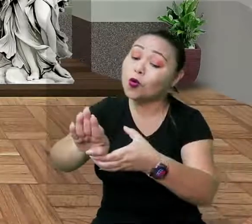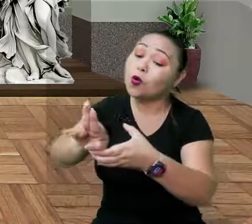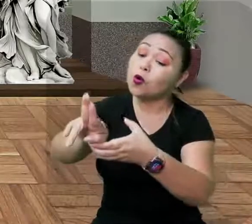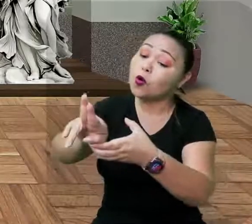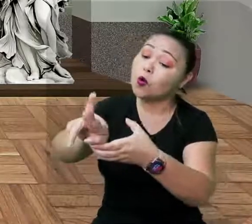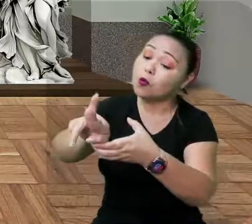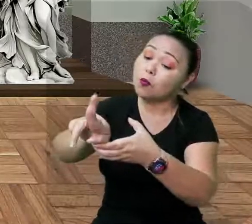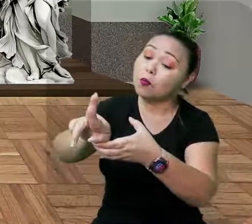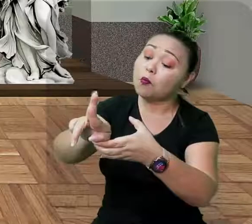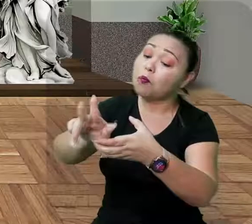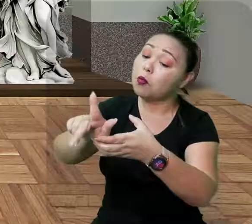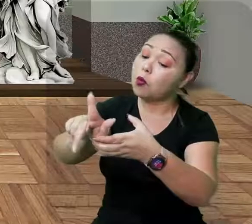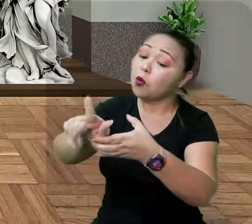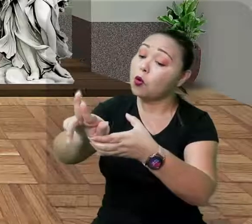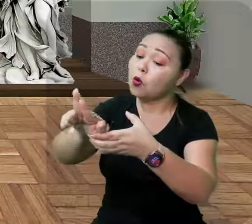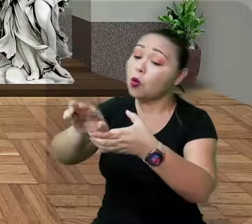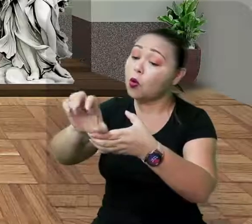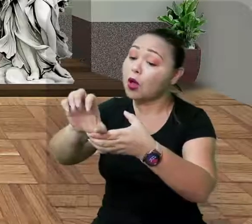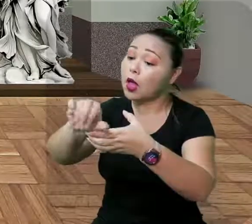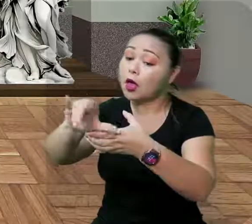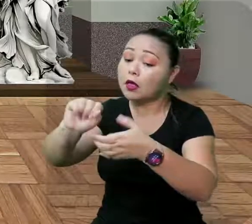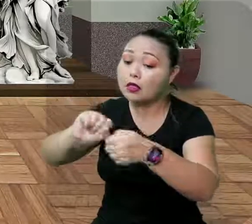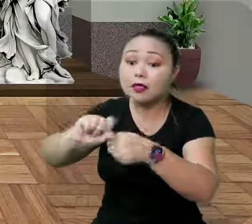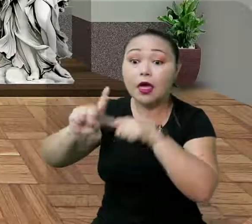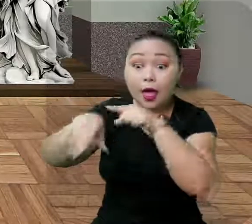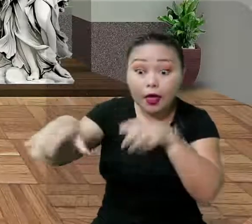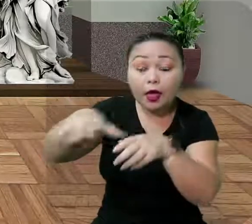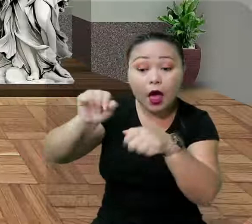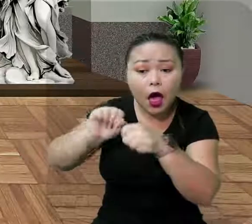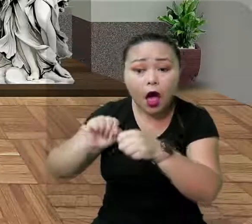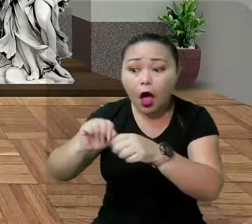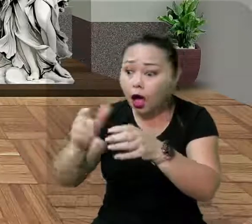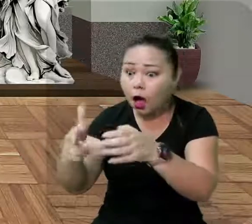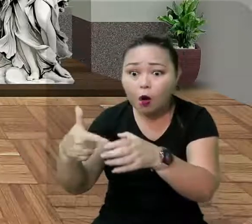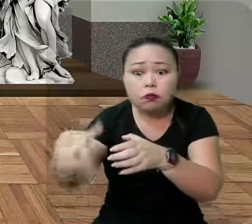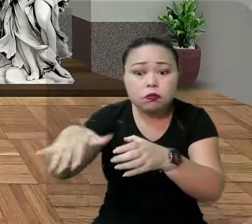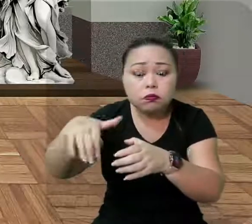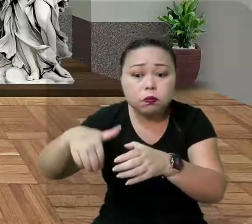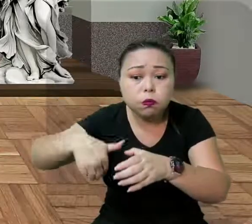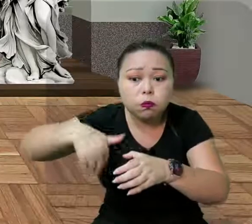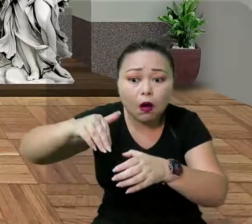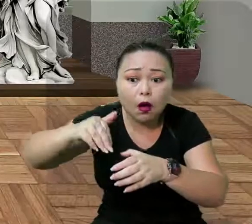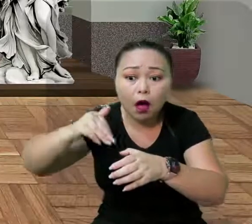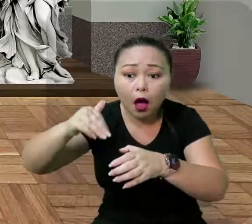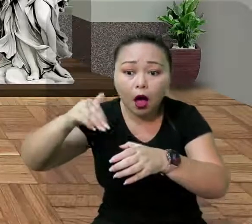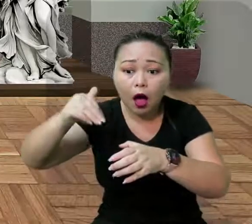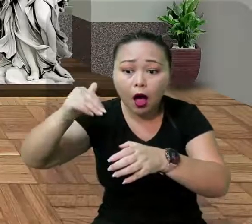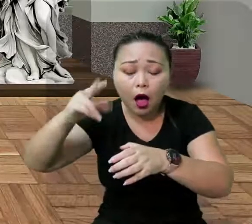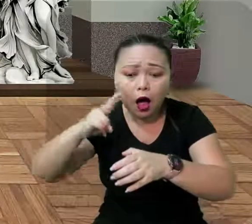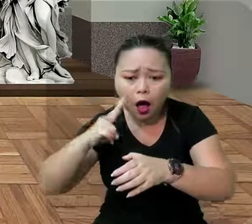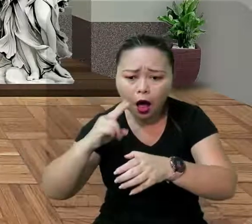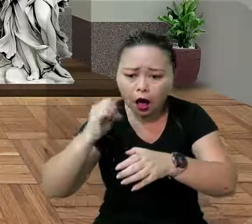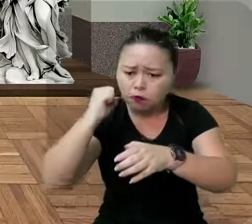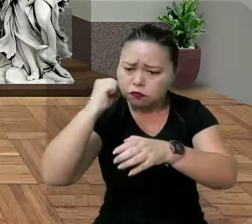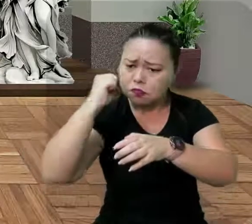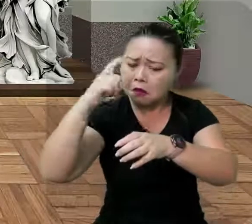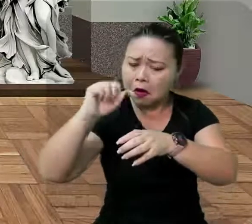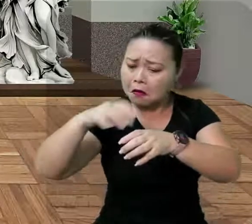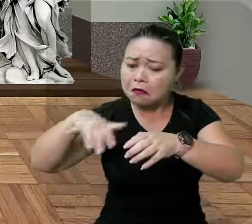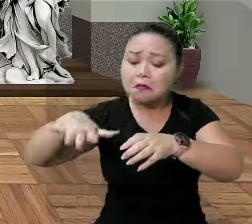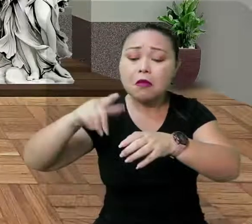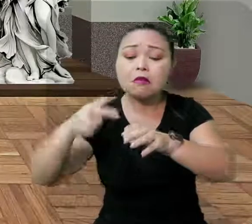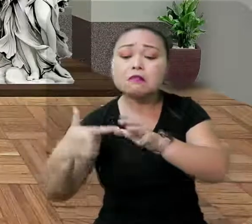a burguesia começa a ficar em ascensão começa a ter poder começa a subir EA burguesia